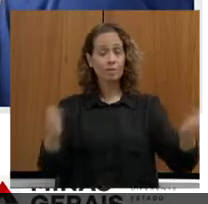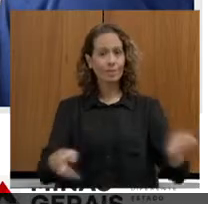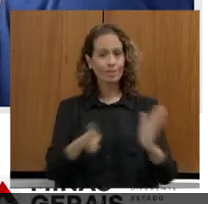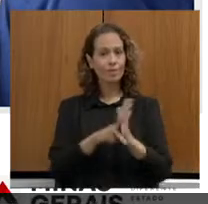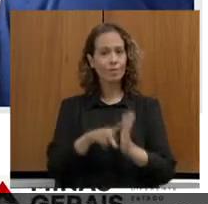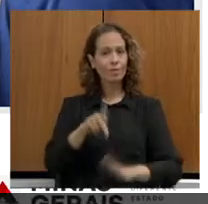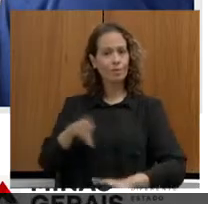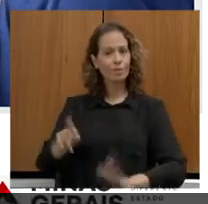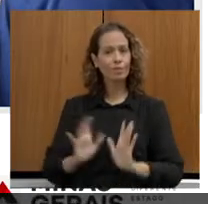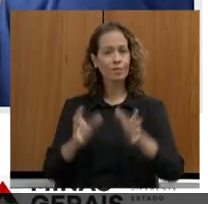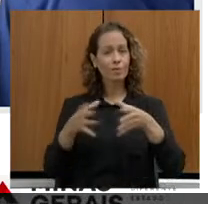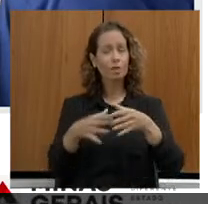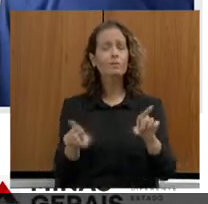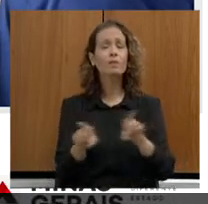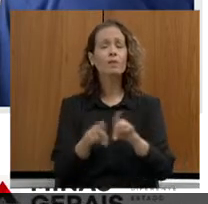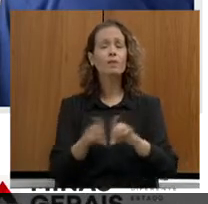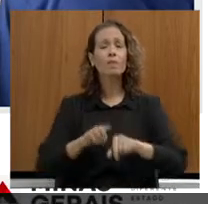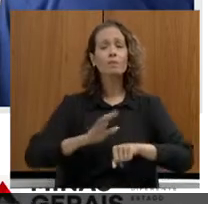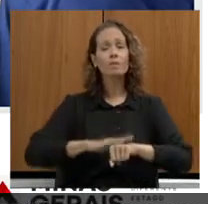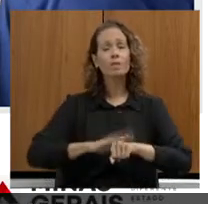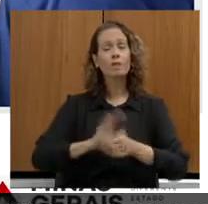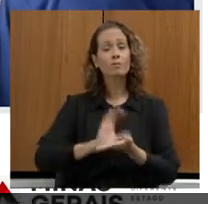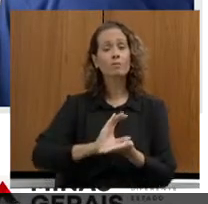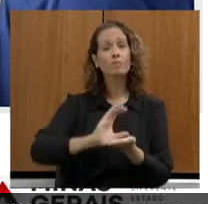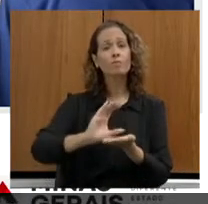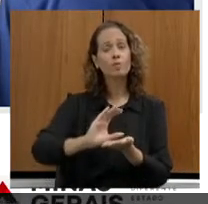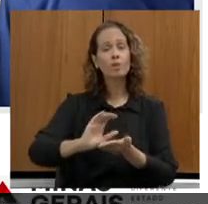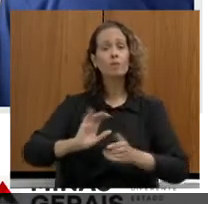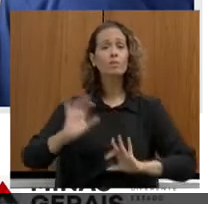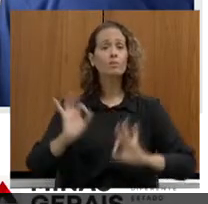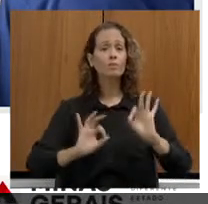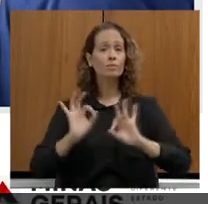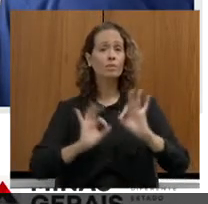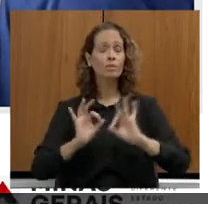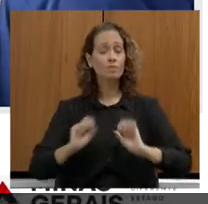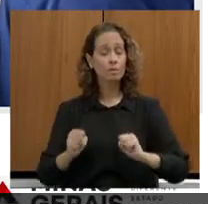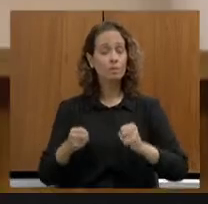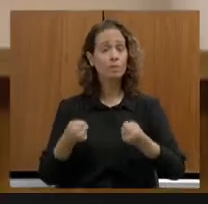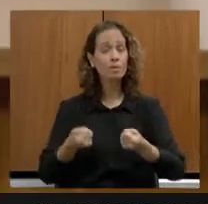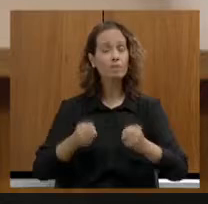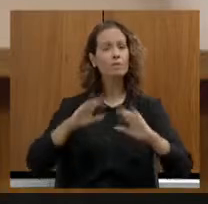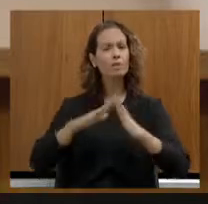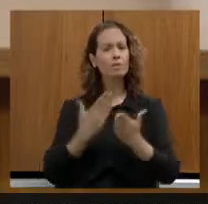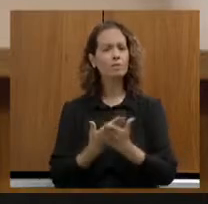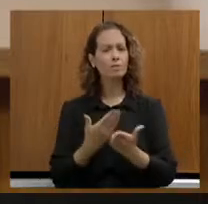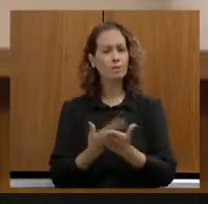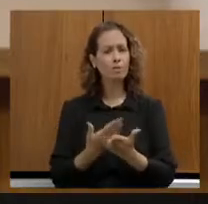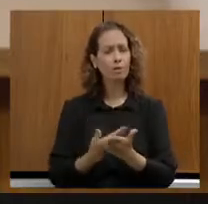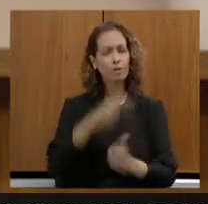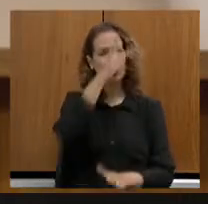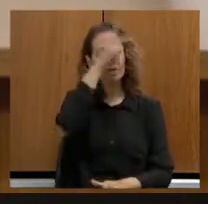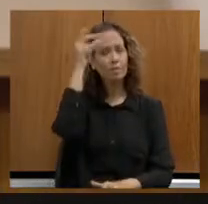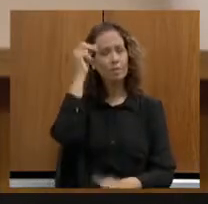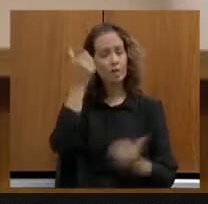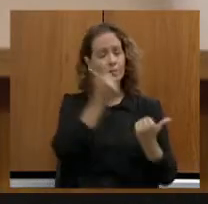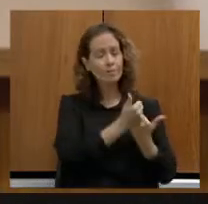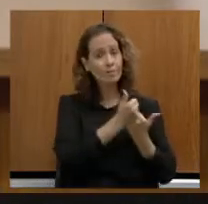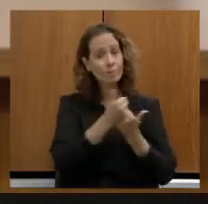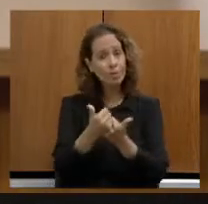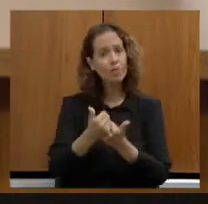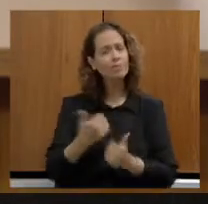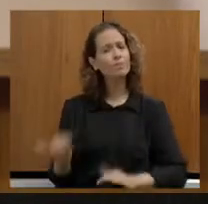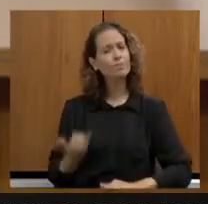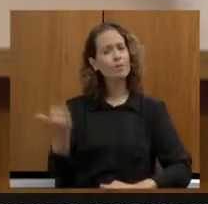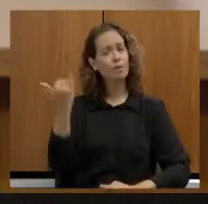e fizemos também o investimento no programa de fortalecimento das escolas municipais no apoio é muito importante